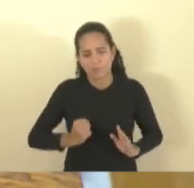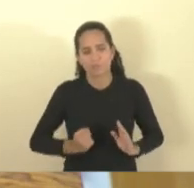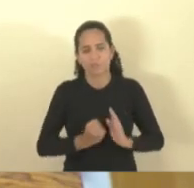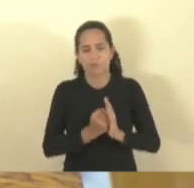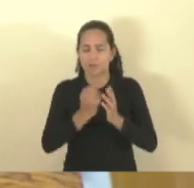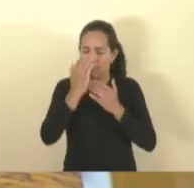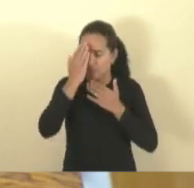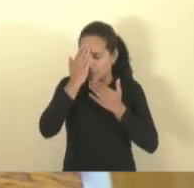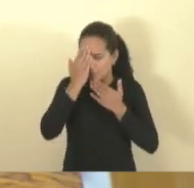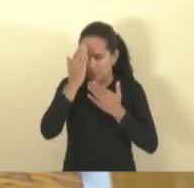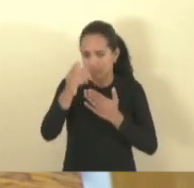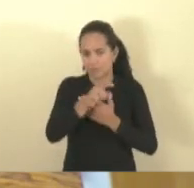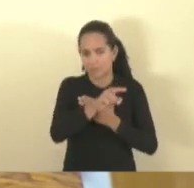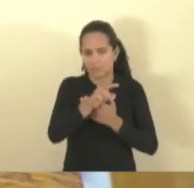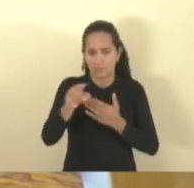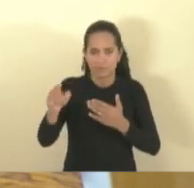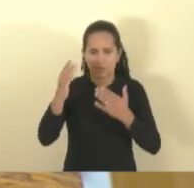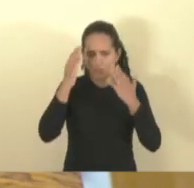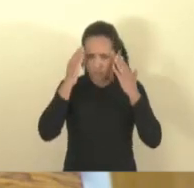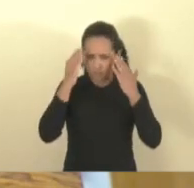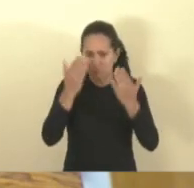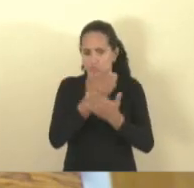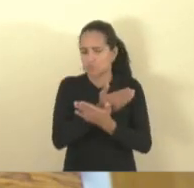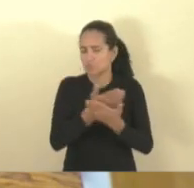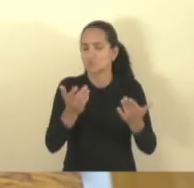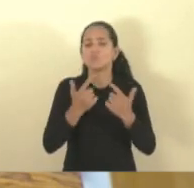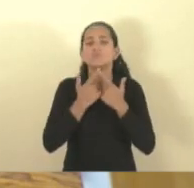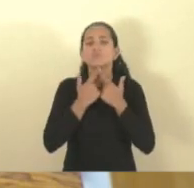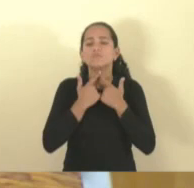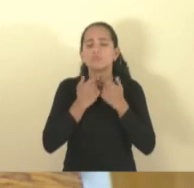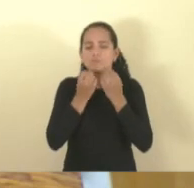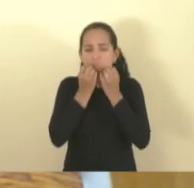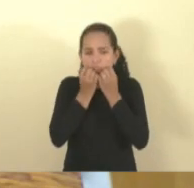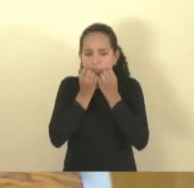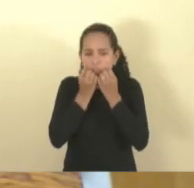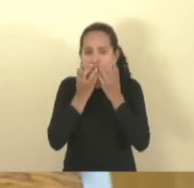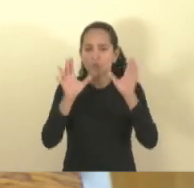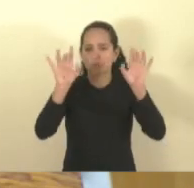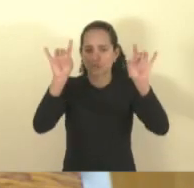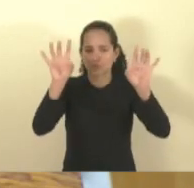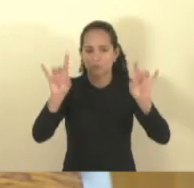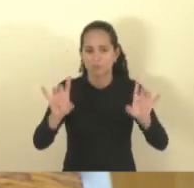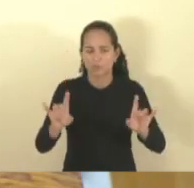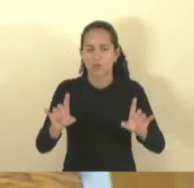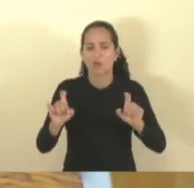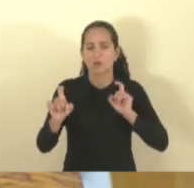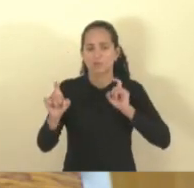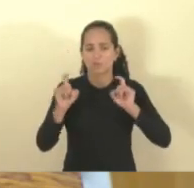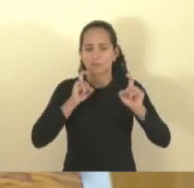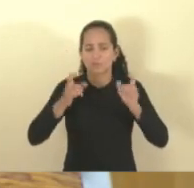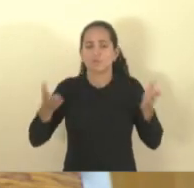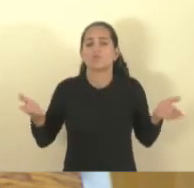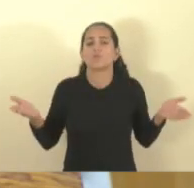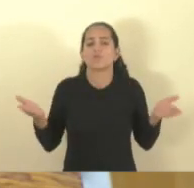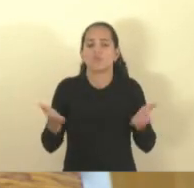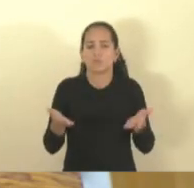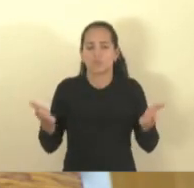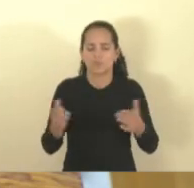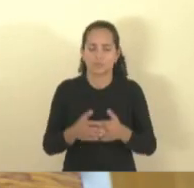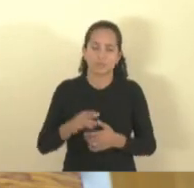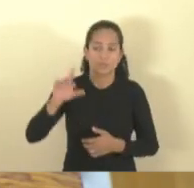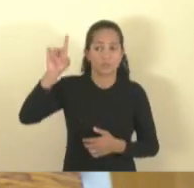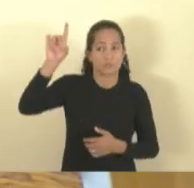obrigado, agradeço a todos e desejo uma ótima solenidade para todos nós. Que Deus